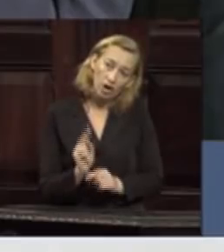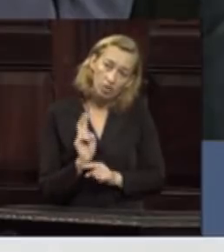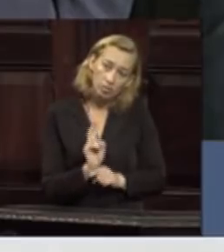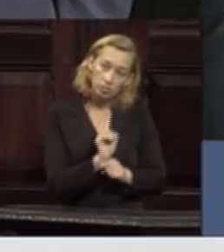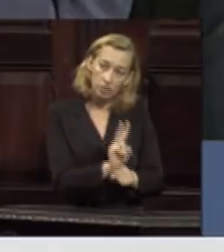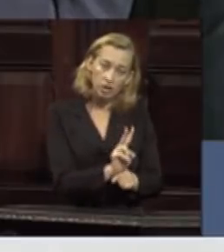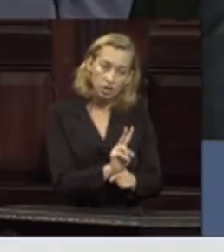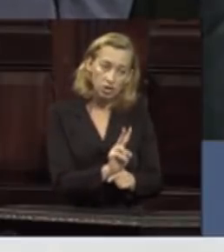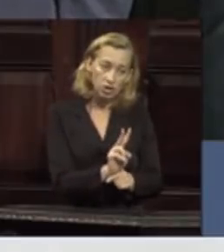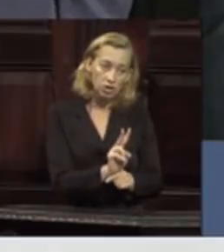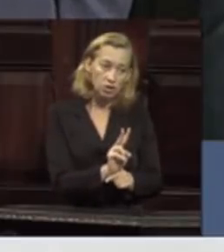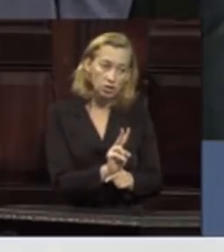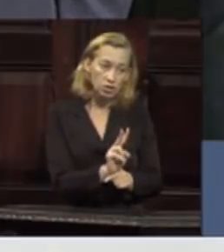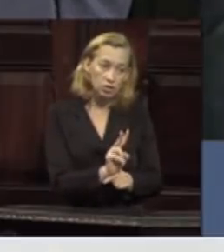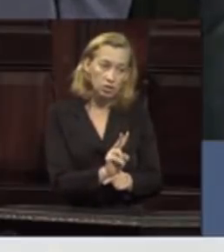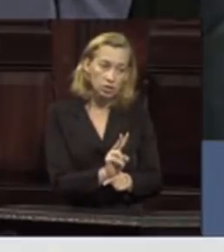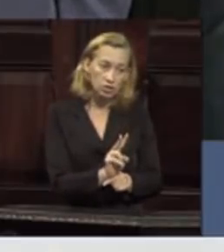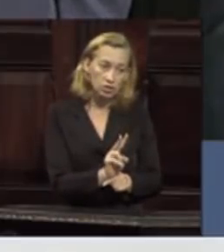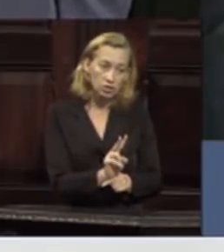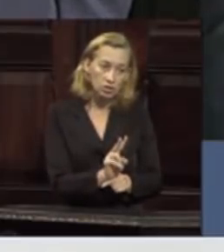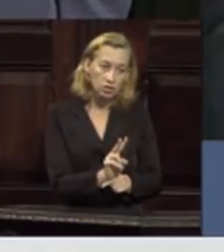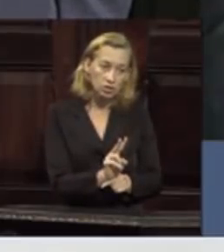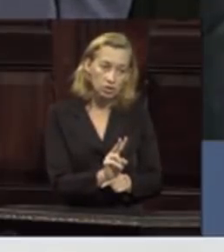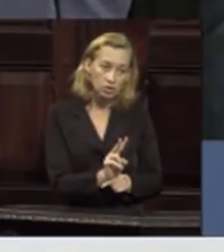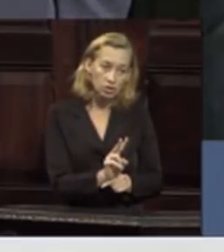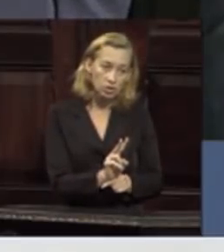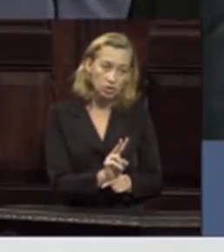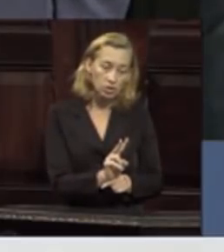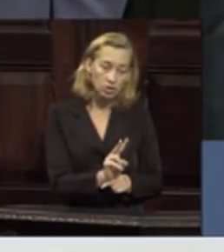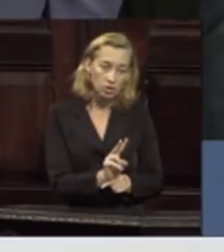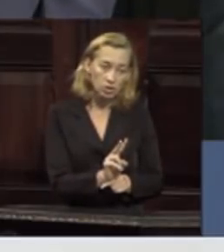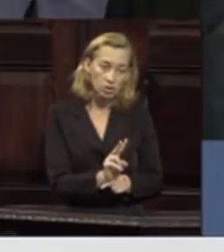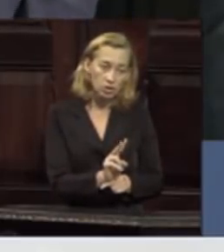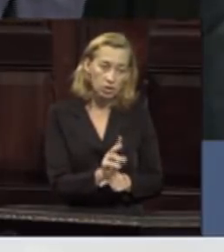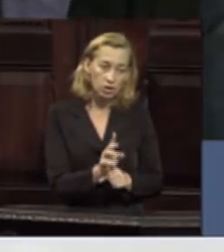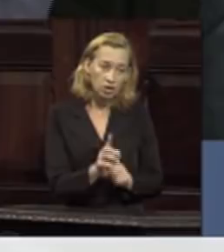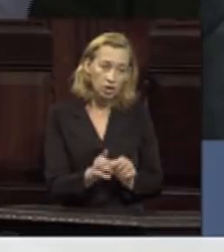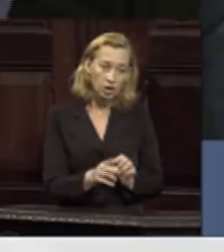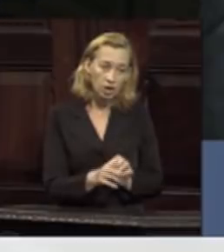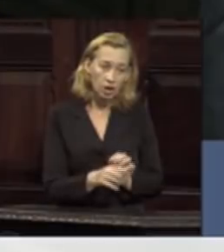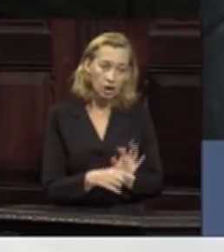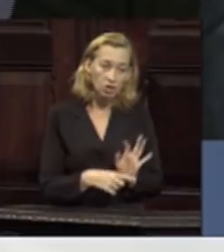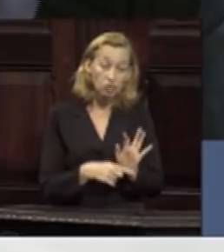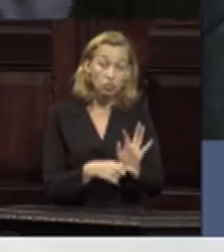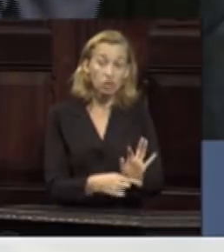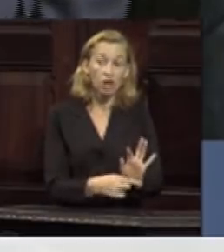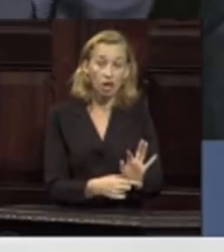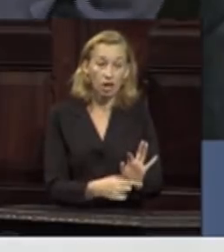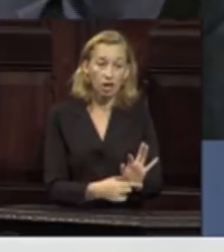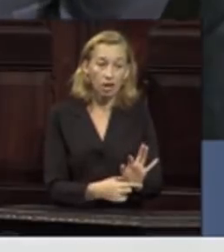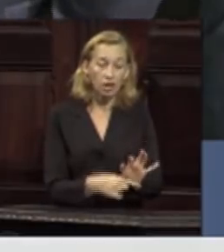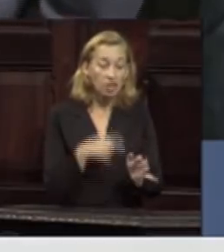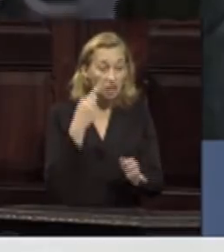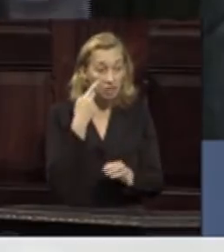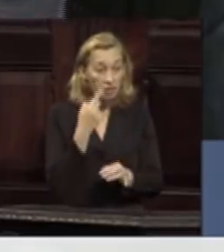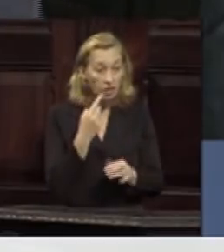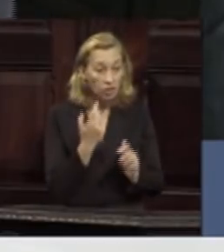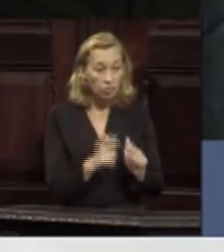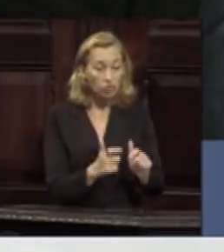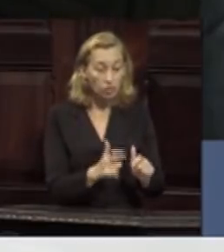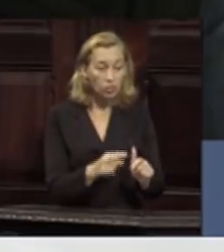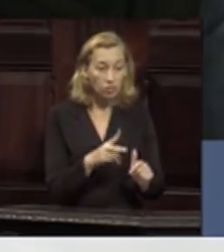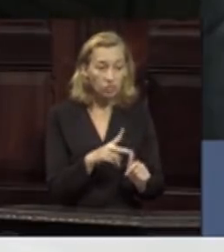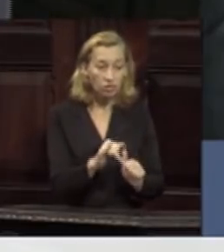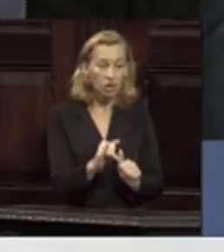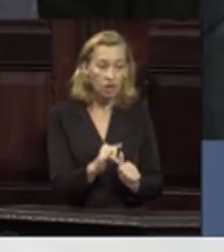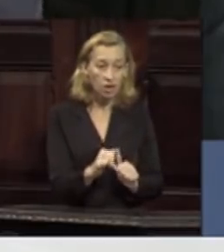investimento, assumindo o desafio de que aquilo trará benefício à população, no caso, se é para a Secretaria de Fazenda,